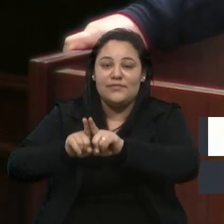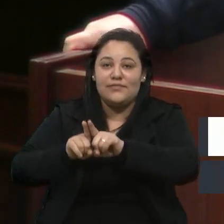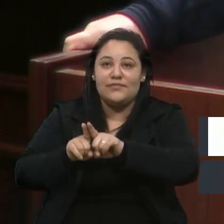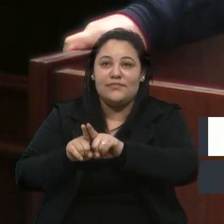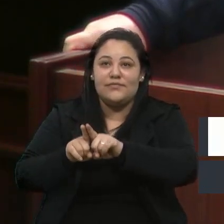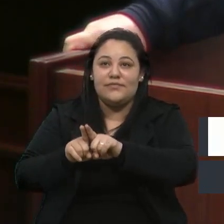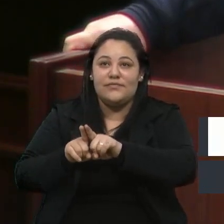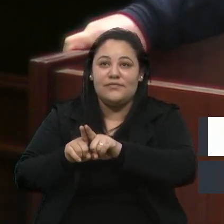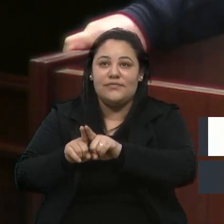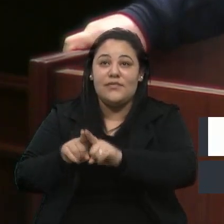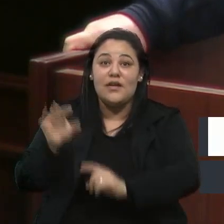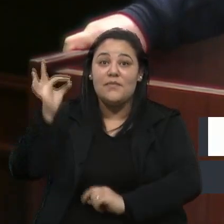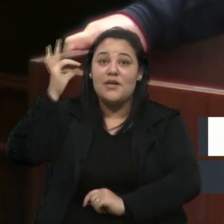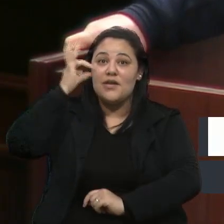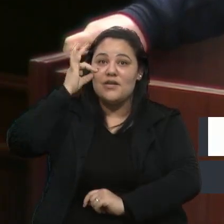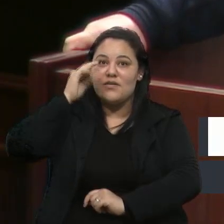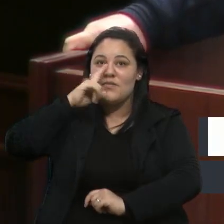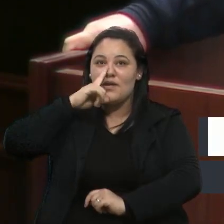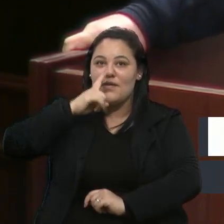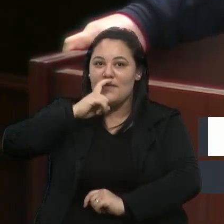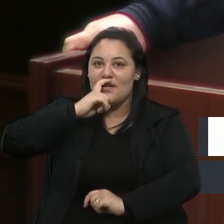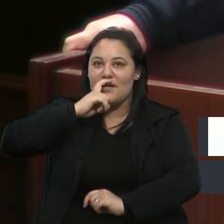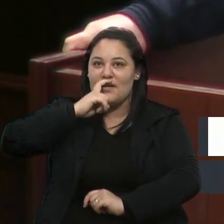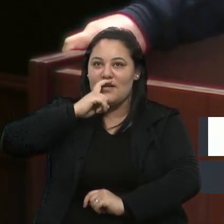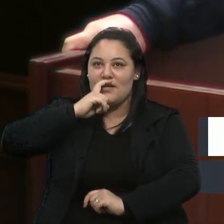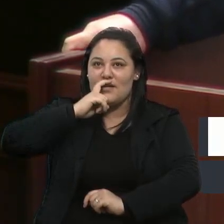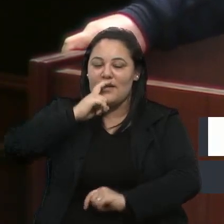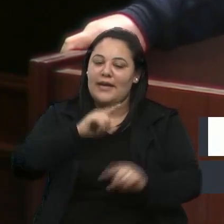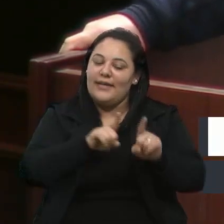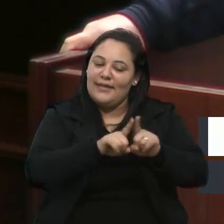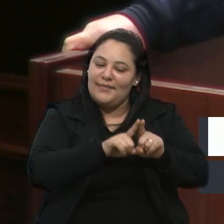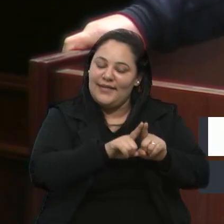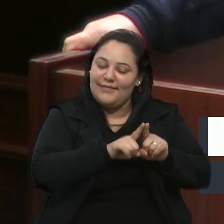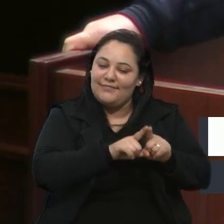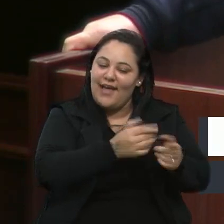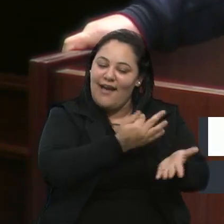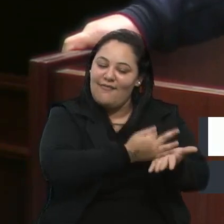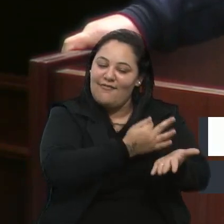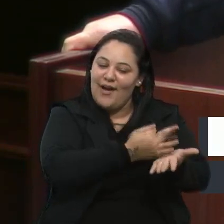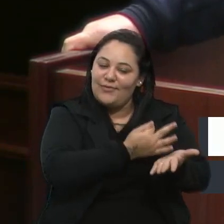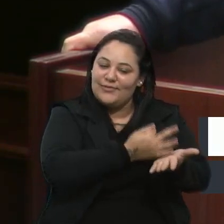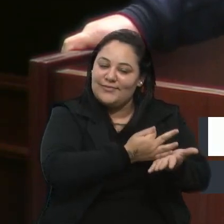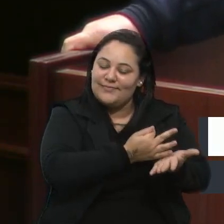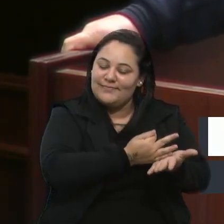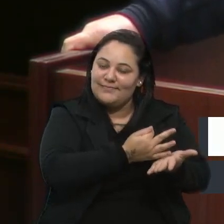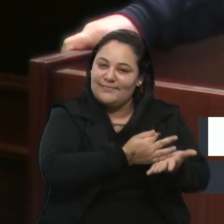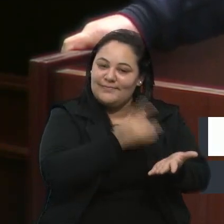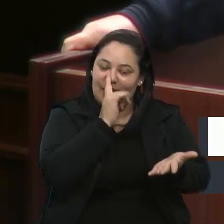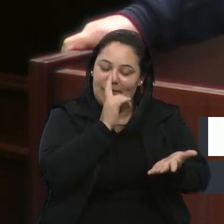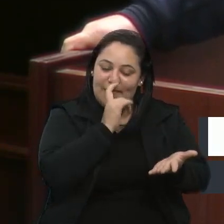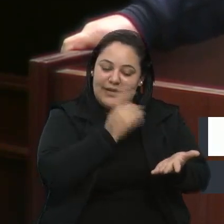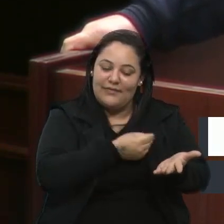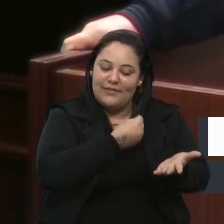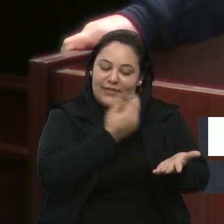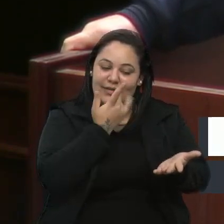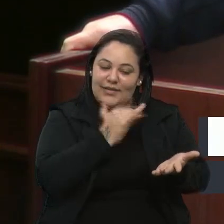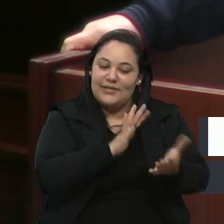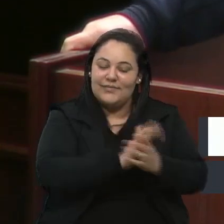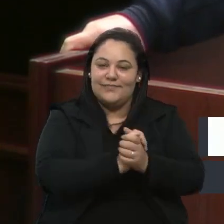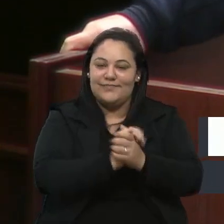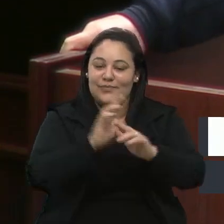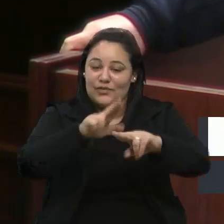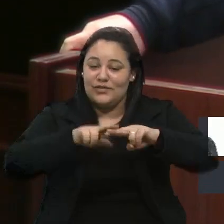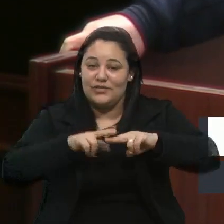A presença dos pais, aliás, a falta da presença dos pais na vida da criança. Por isso que a gente está vendo crianças